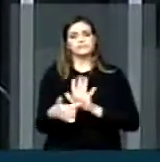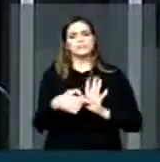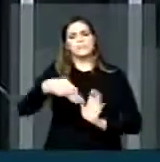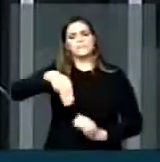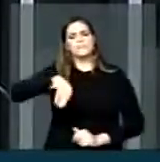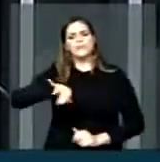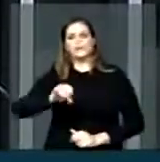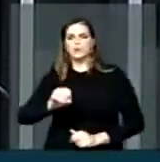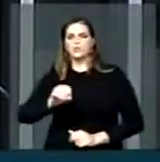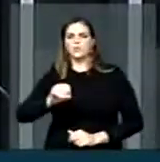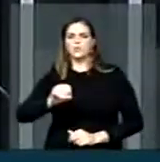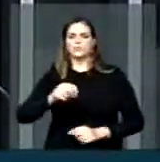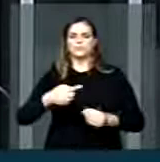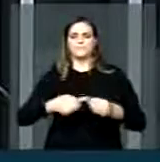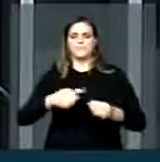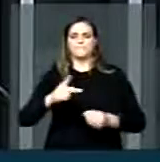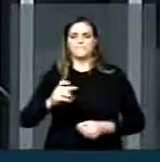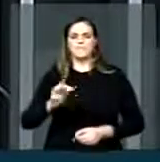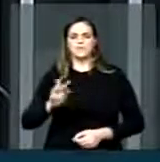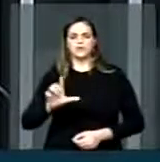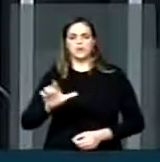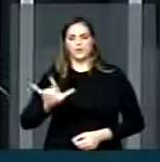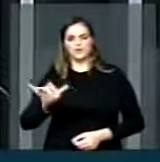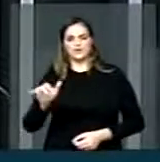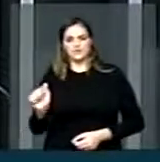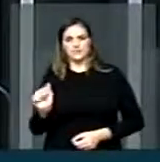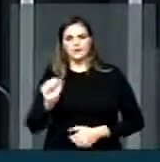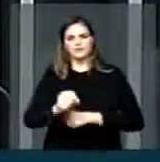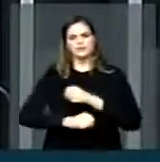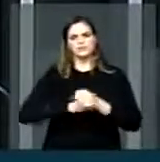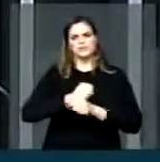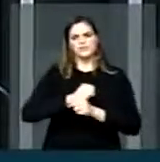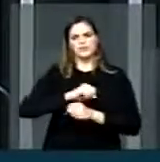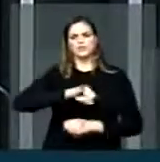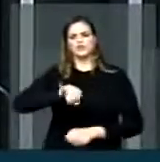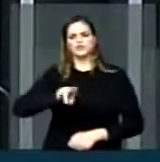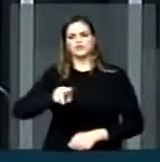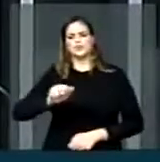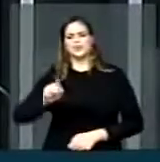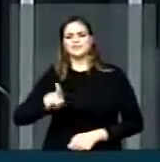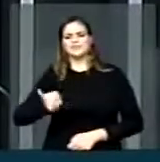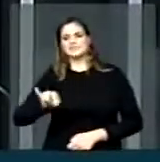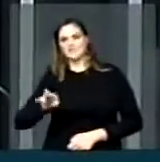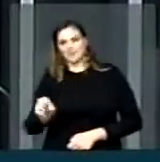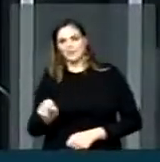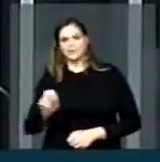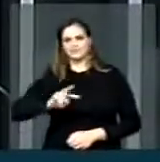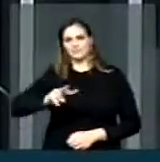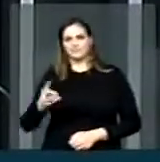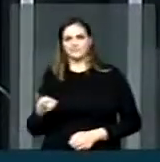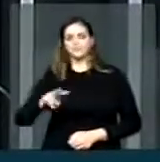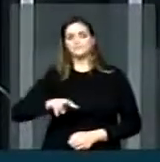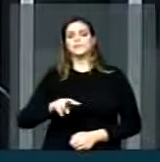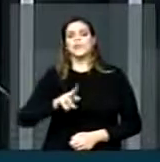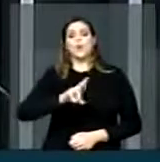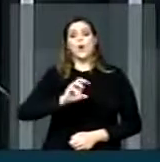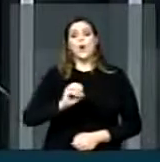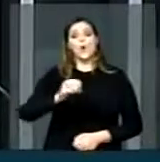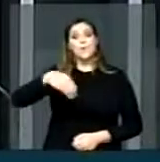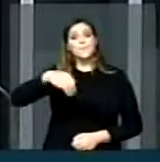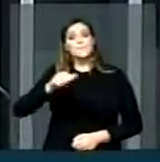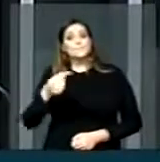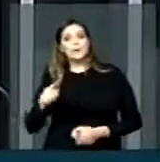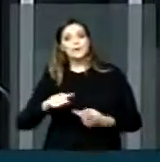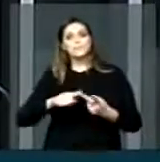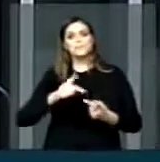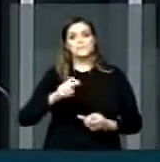em Petrolina, um ano em Petrolina, outro ano em Juazeiro, e a gente vê aqui a romã, a pera,